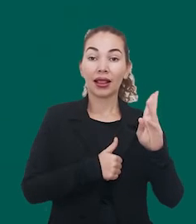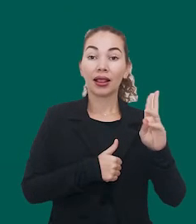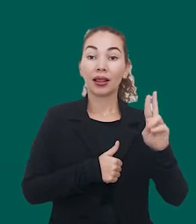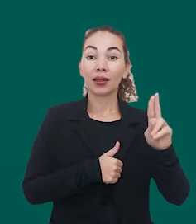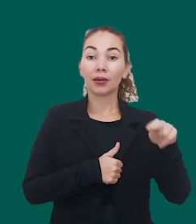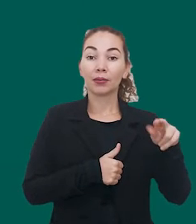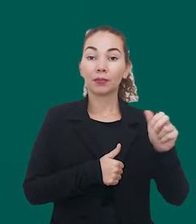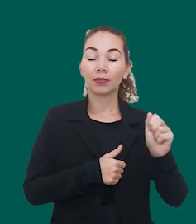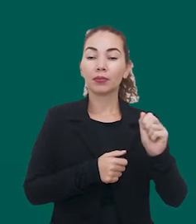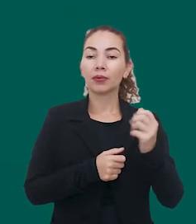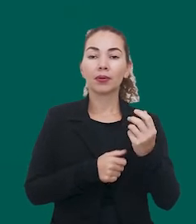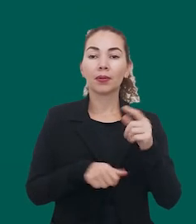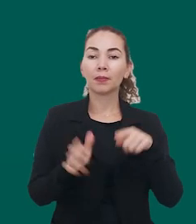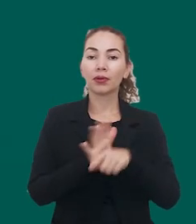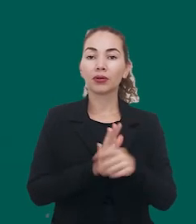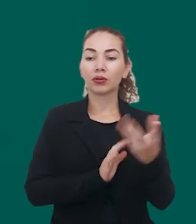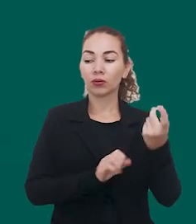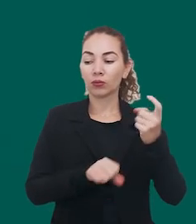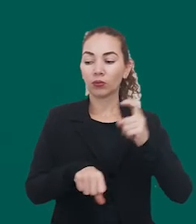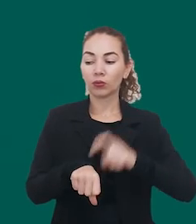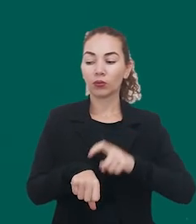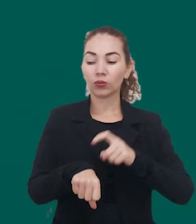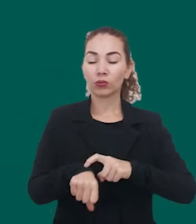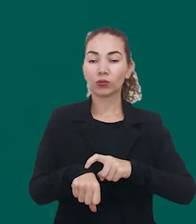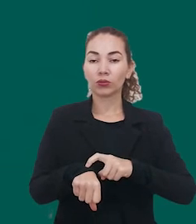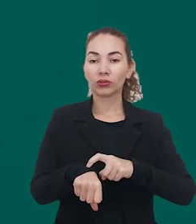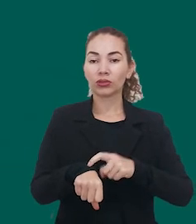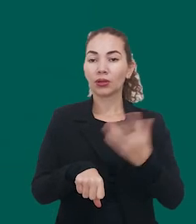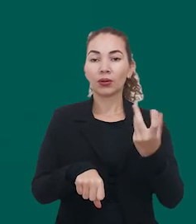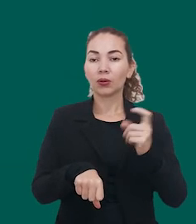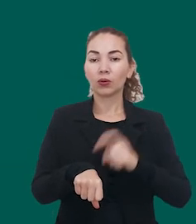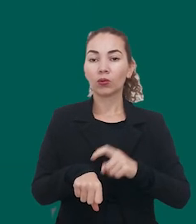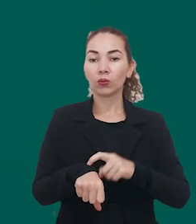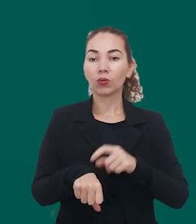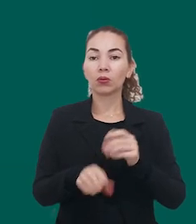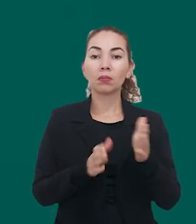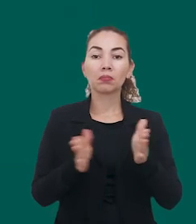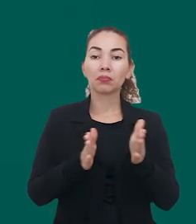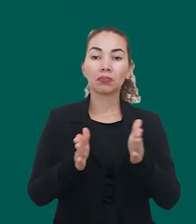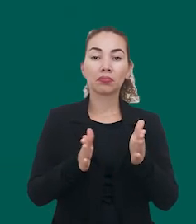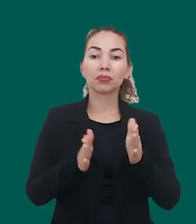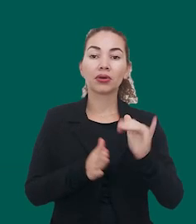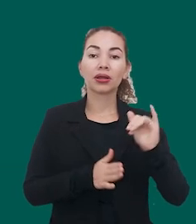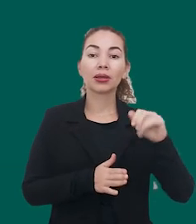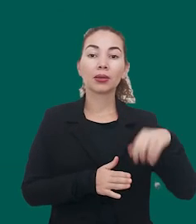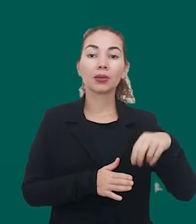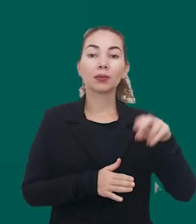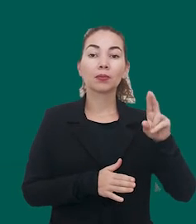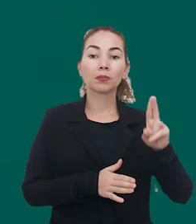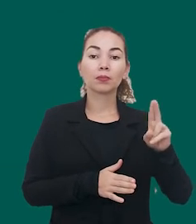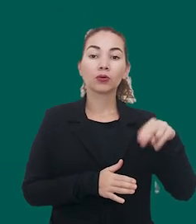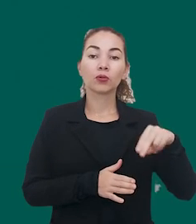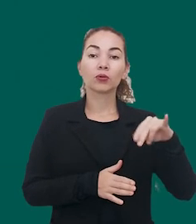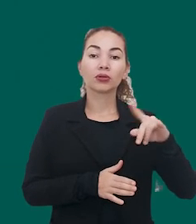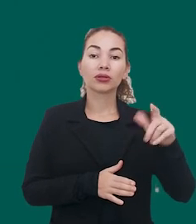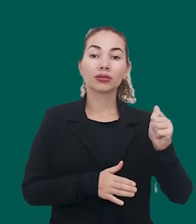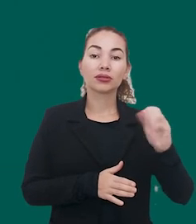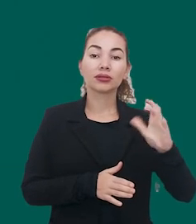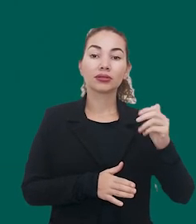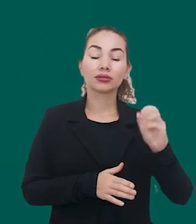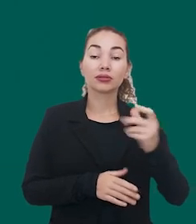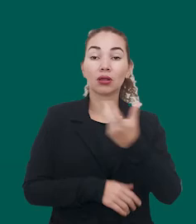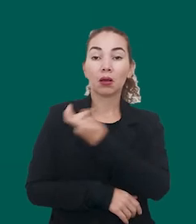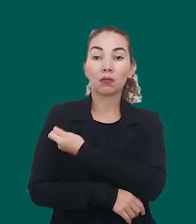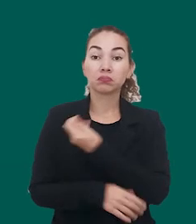quanto tempo... Cadê? Acabei perdendo aqui. Aqui. Quanto tempo vai durar a imunização pela vacina? Poxa, Bruna, a gente não sabe,